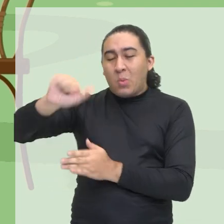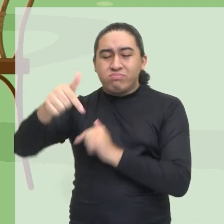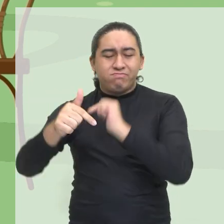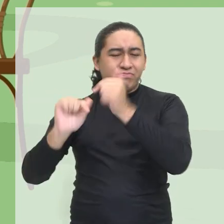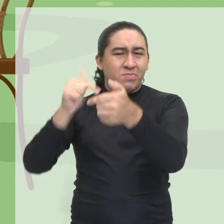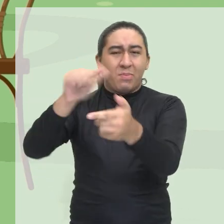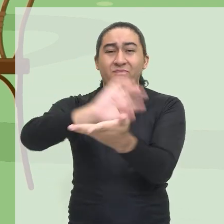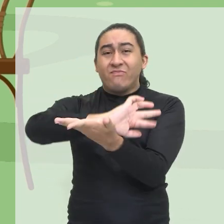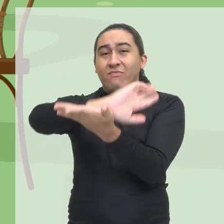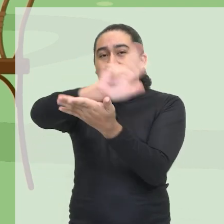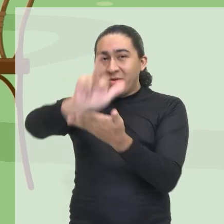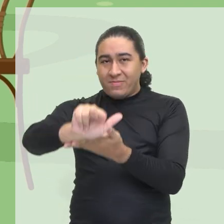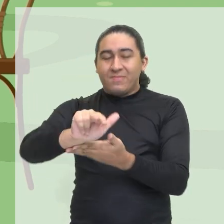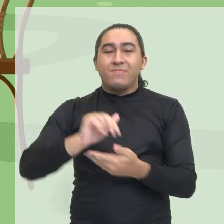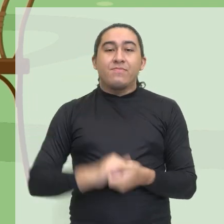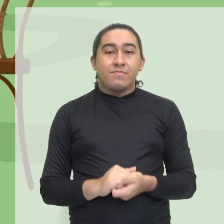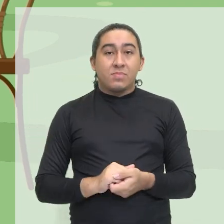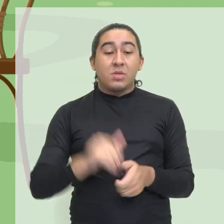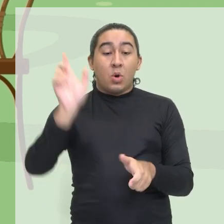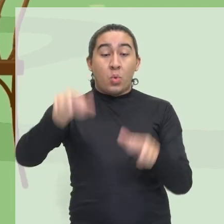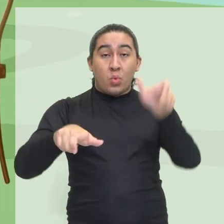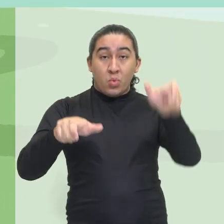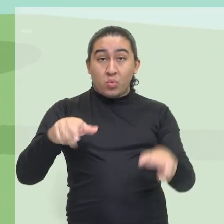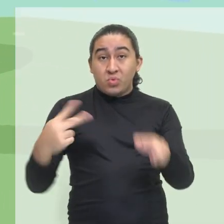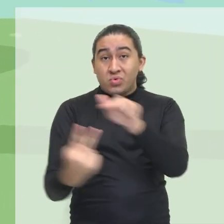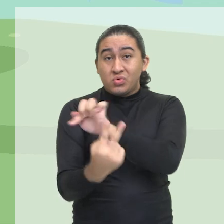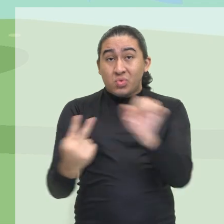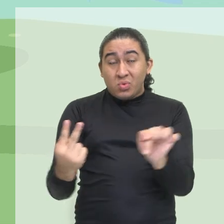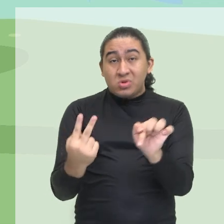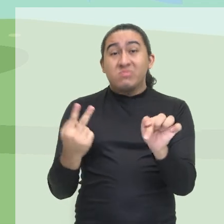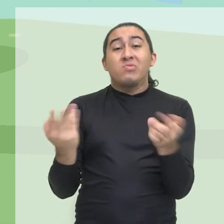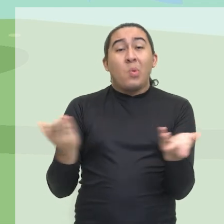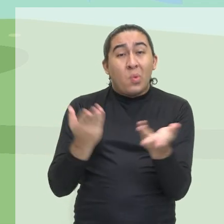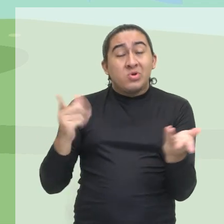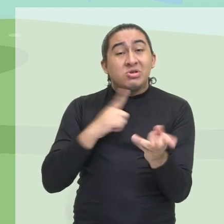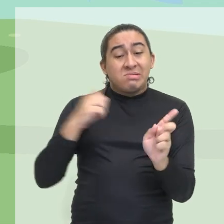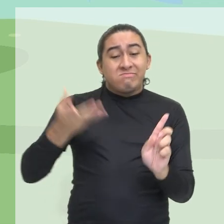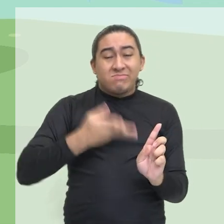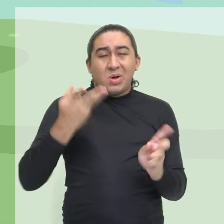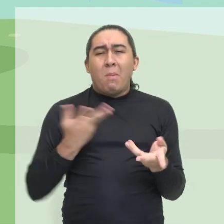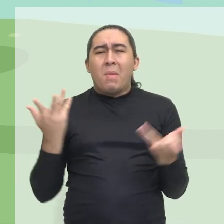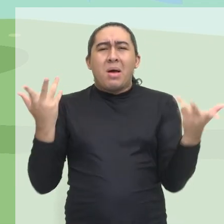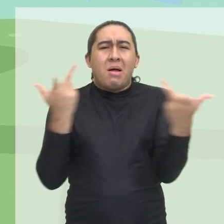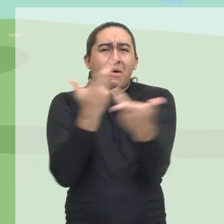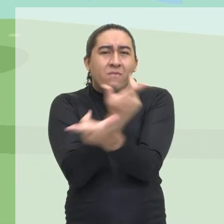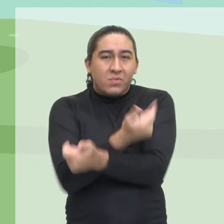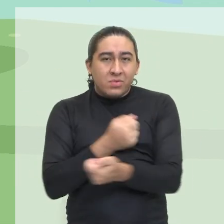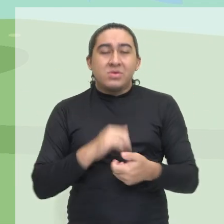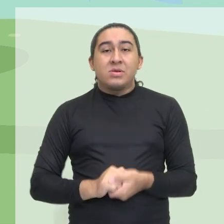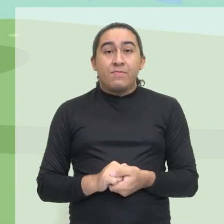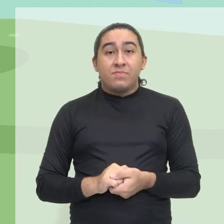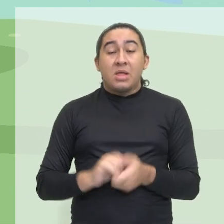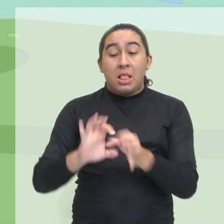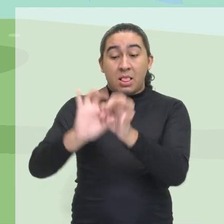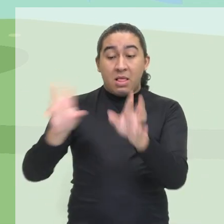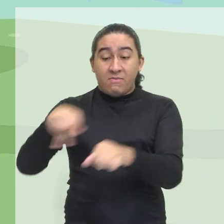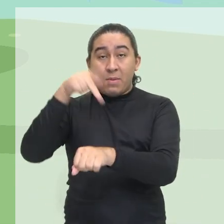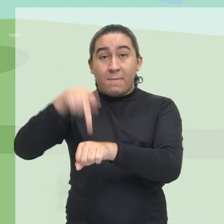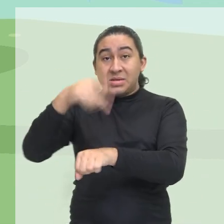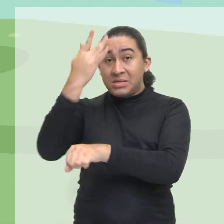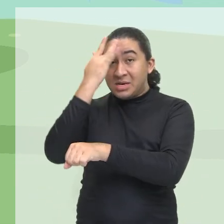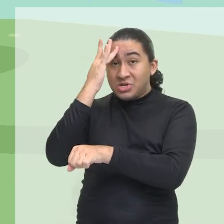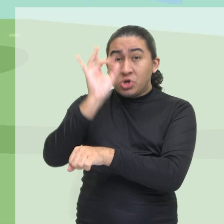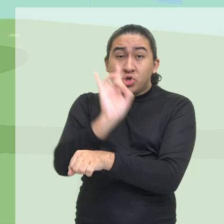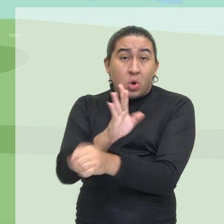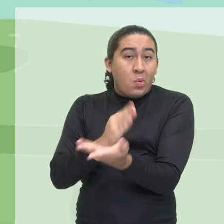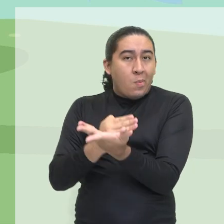vivo para as próximas gerações. Gandhi e Nehru deixaram um legado duradouro. A independência da Índia foi